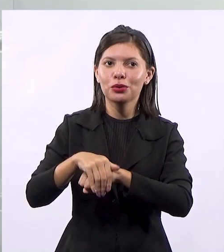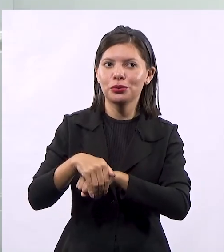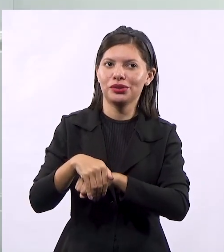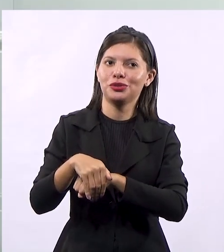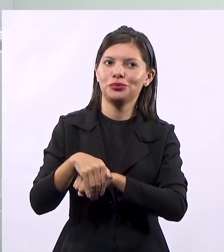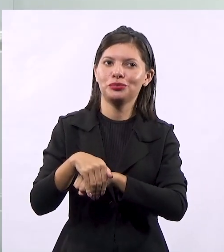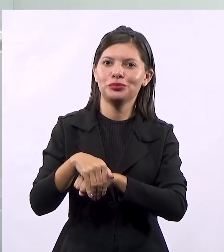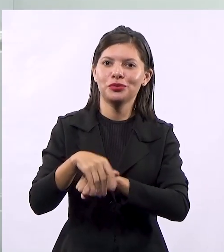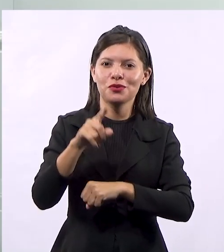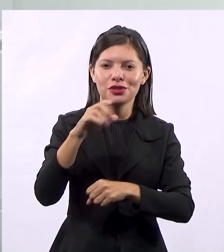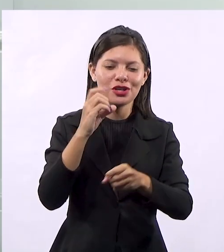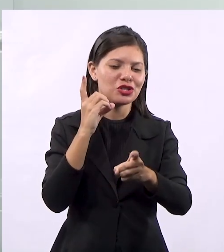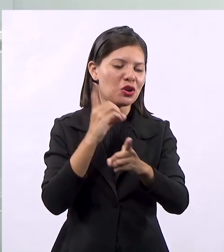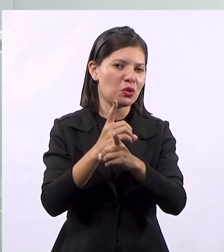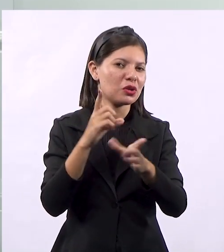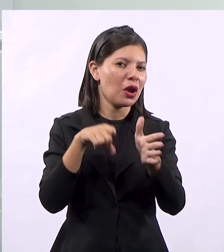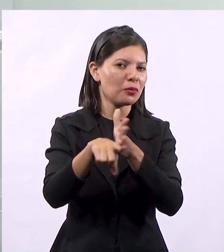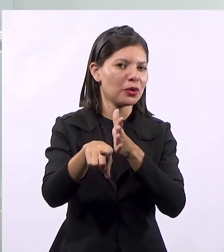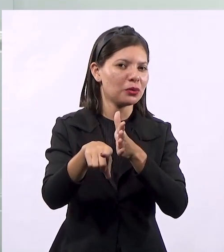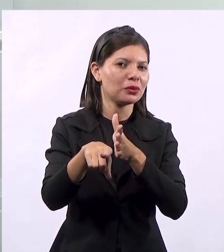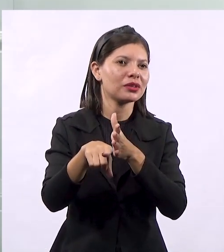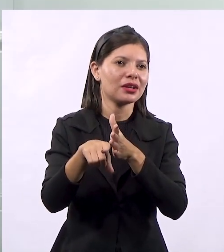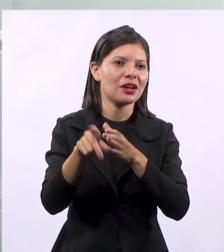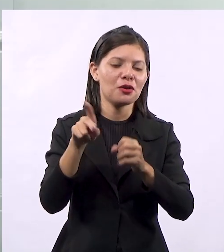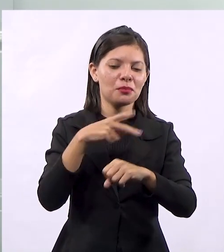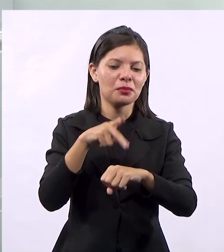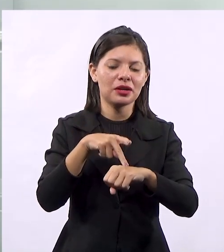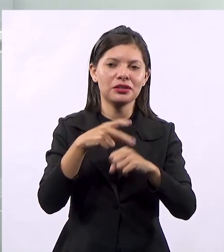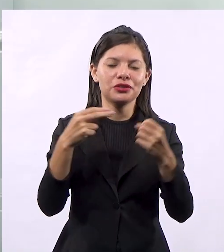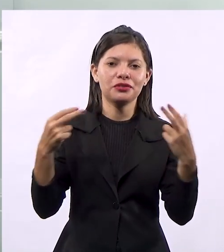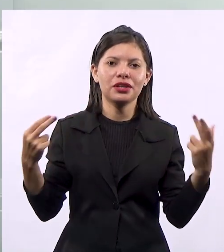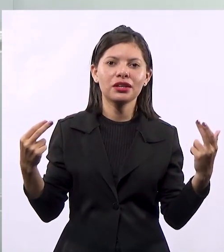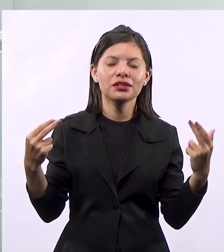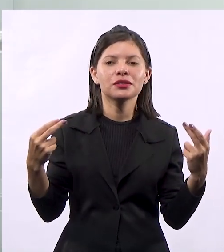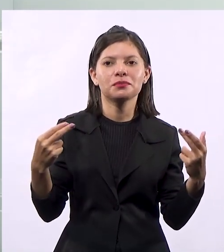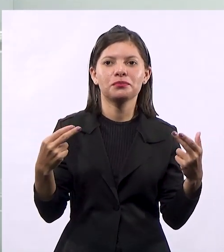ensino noturno. Ensino